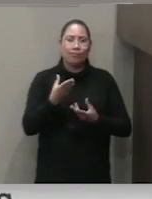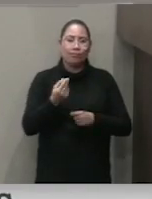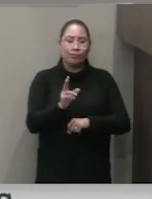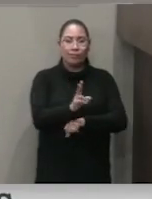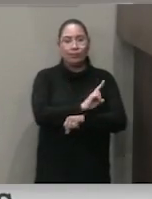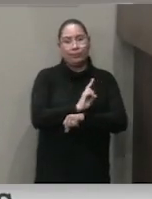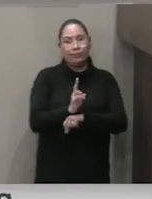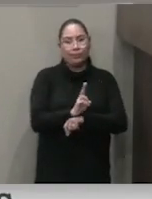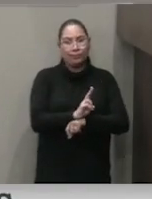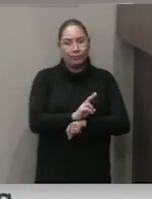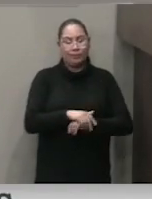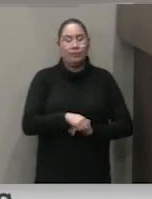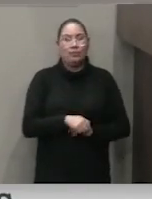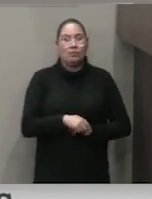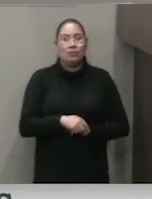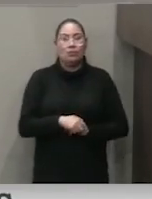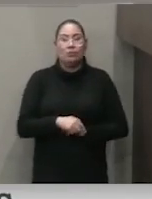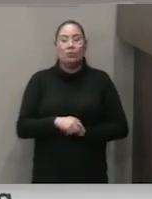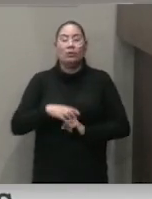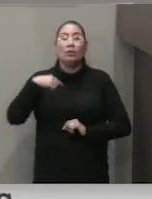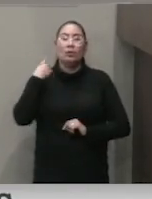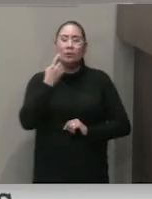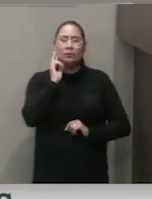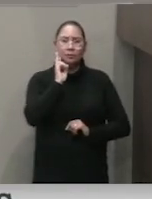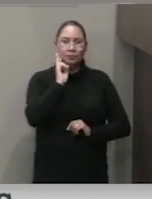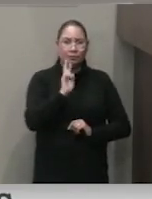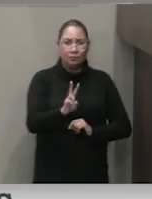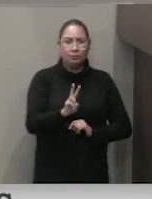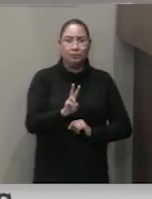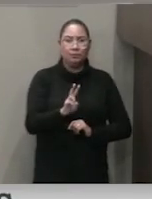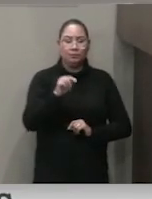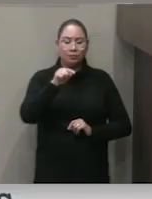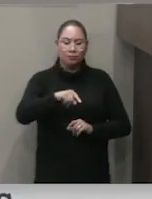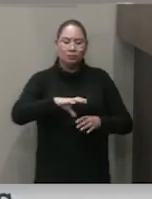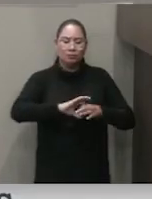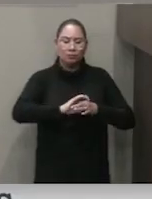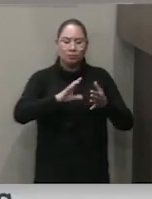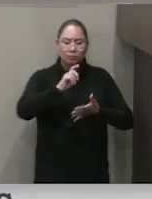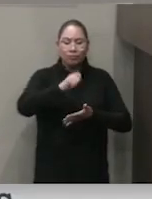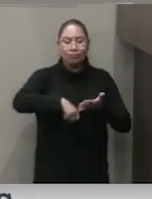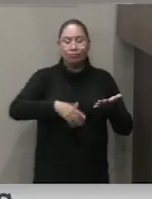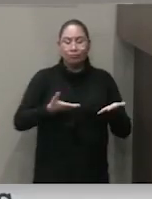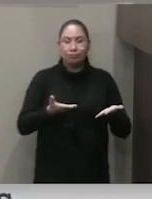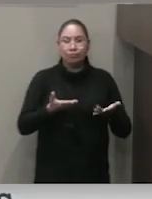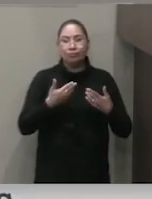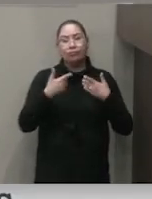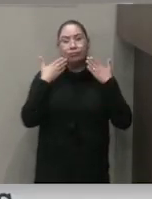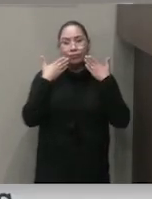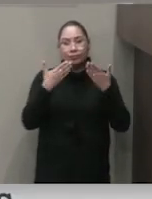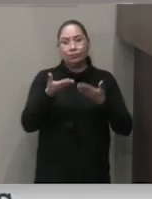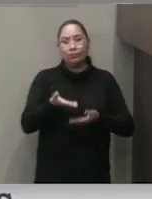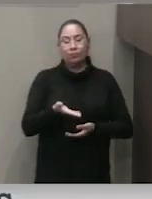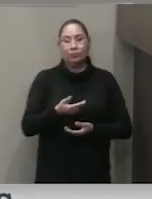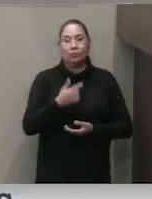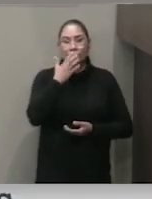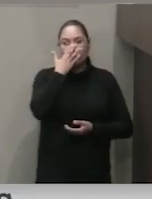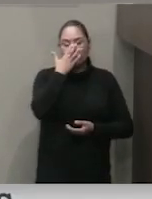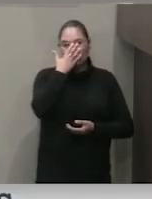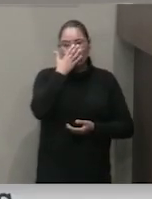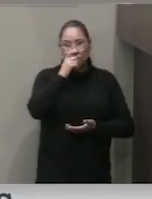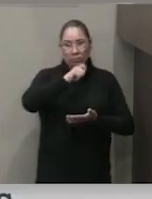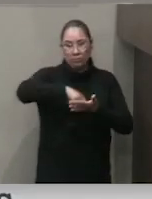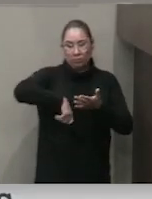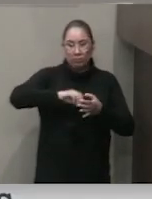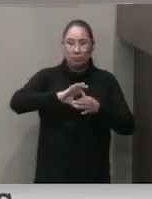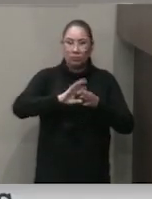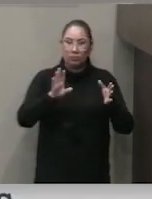fiscalização. Quando a gente vê essas autorizações, é o reflexo disso. Autorizações, muitas vezes, que